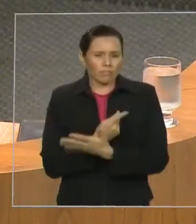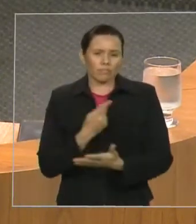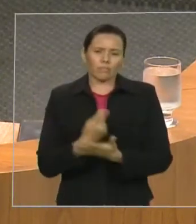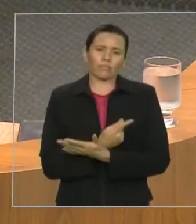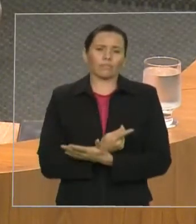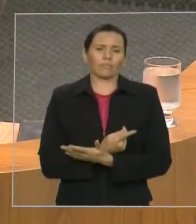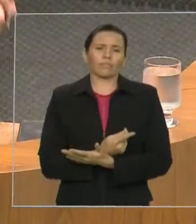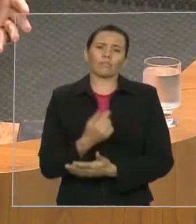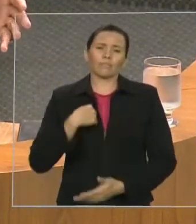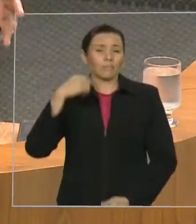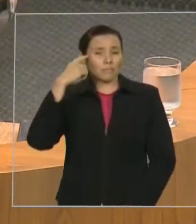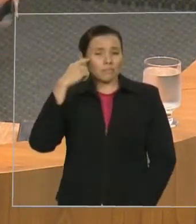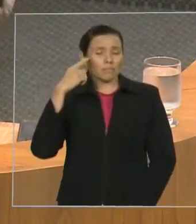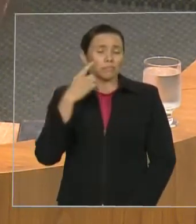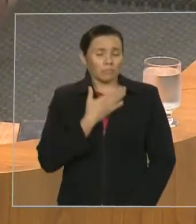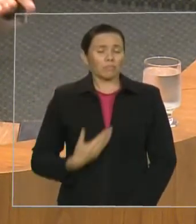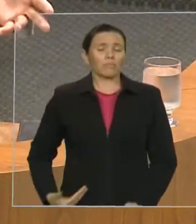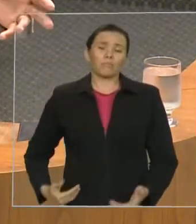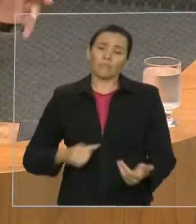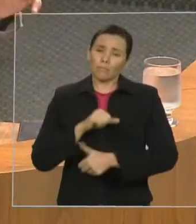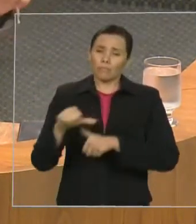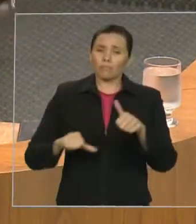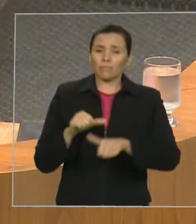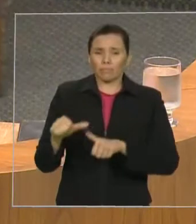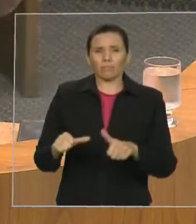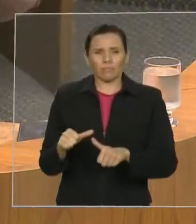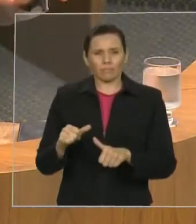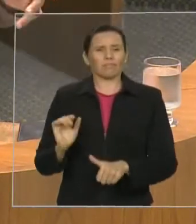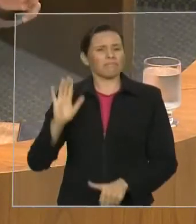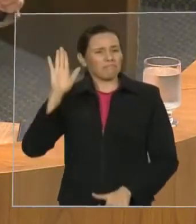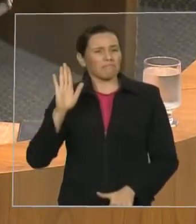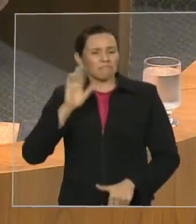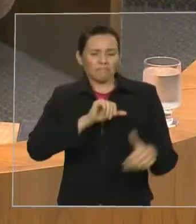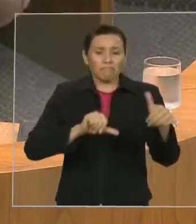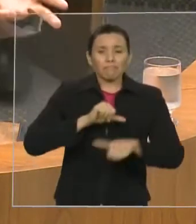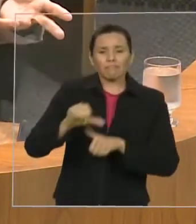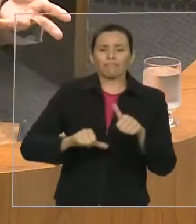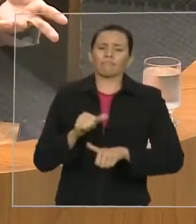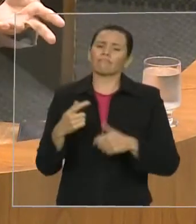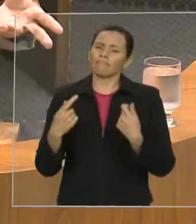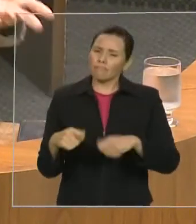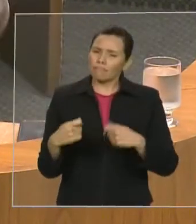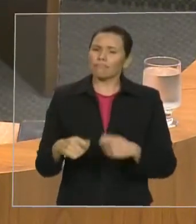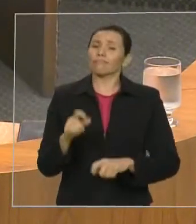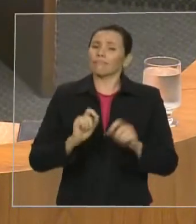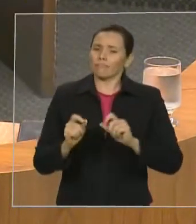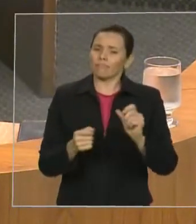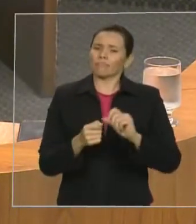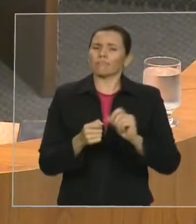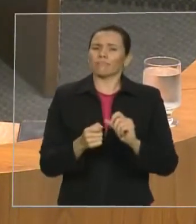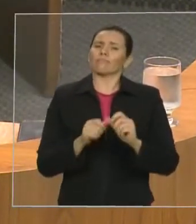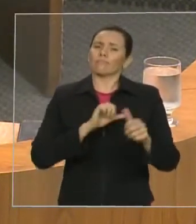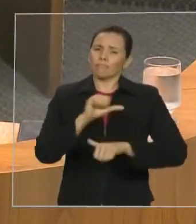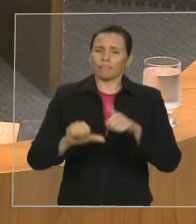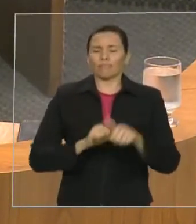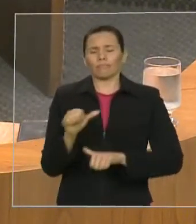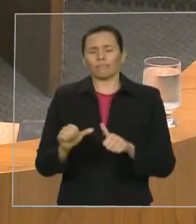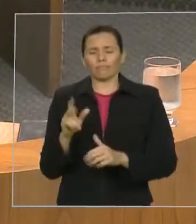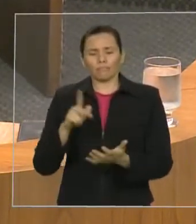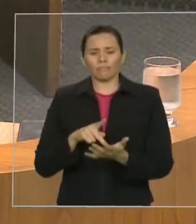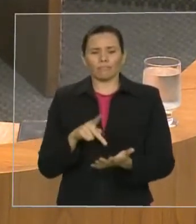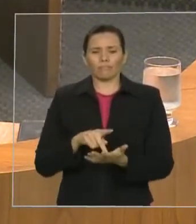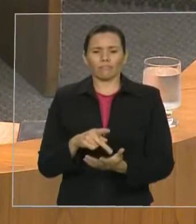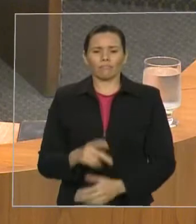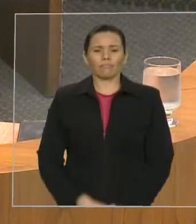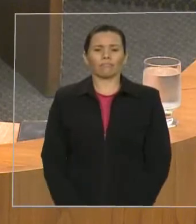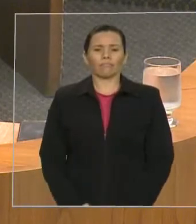erro, caso tenha existido em governos anteriores, desde Jackson Lago, Rosiana Sarney. E, principalmente, de um